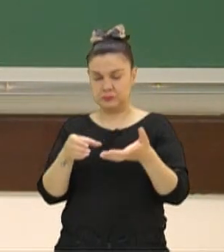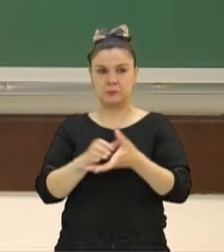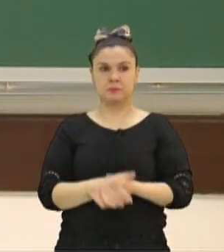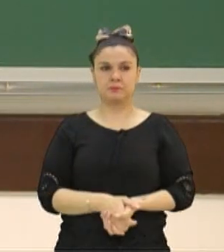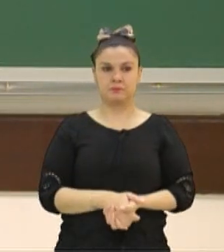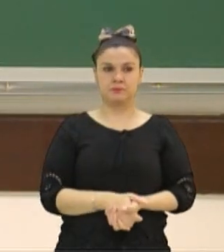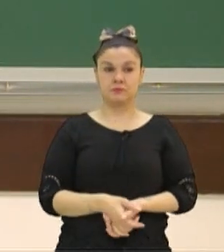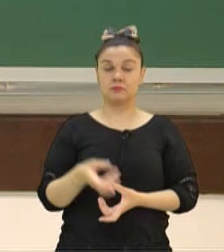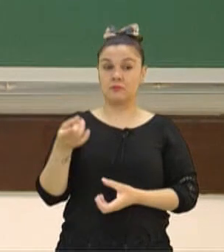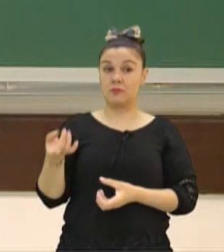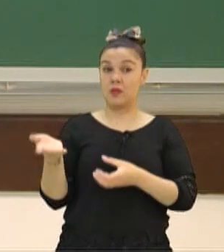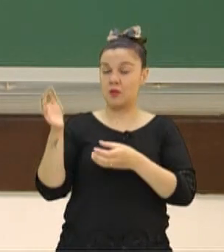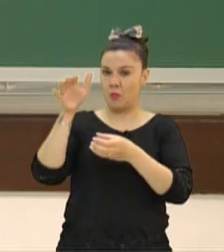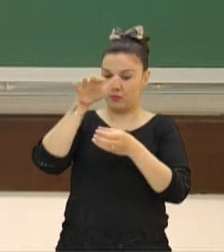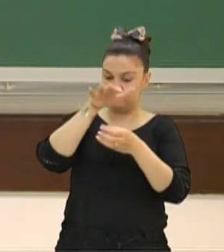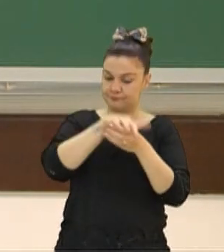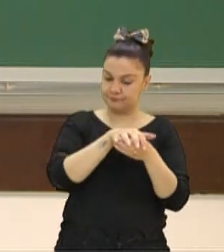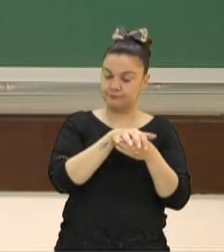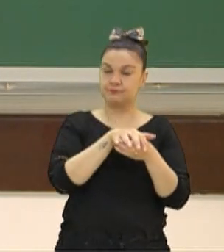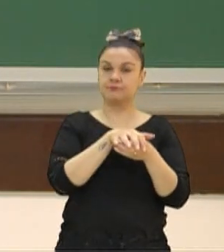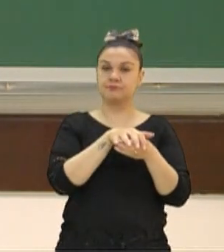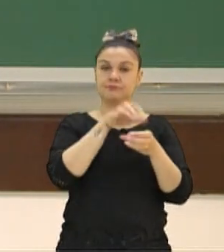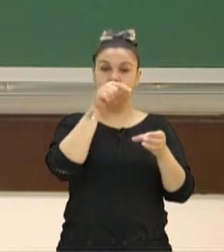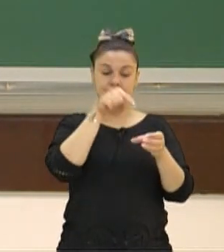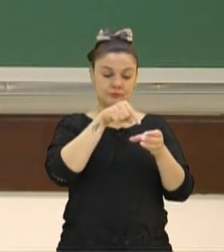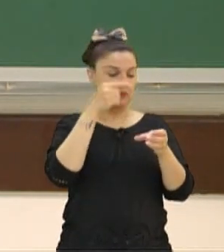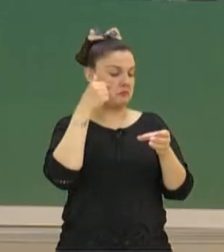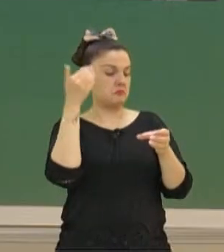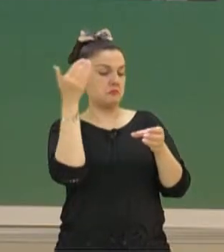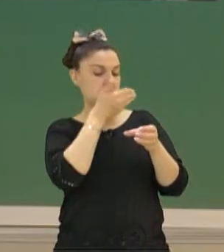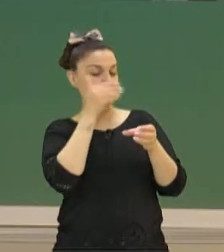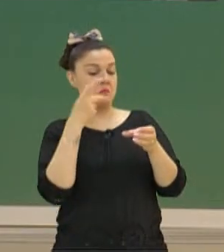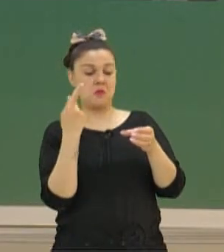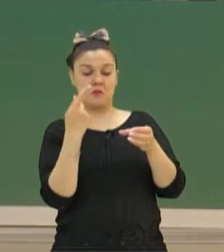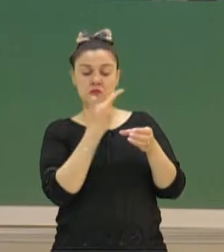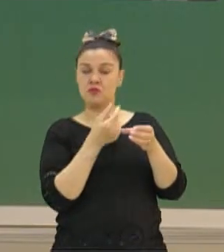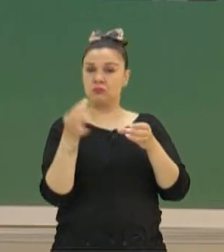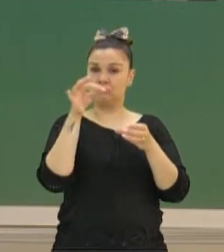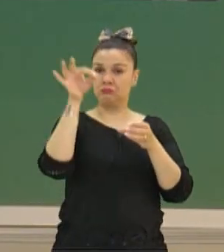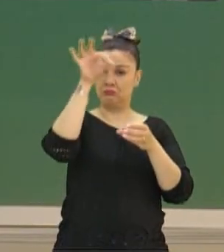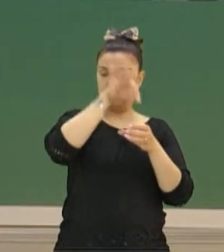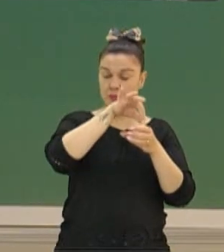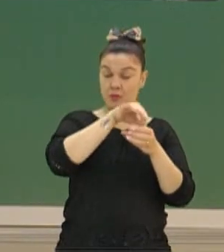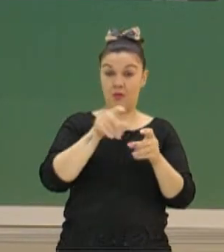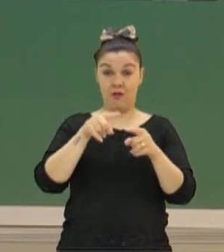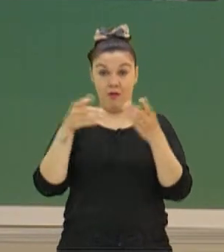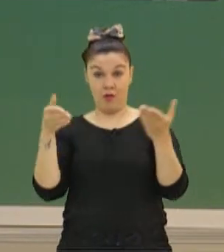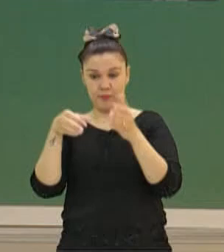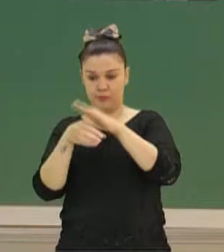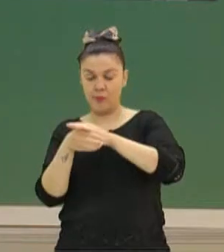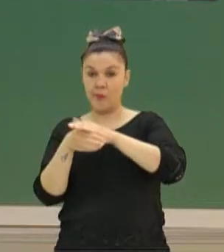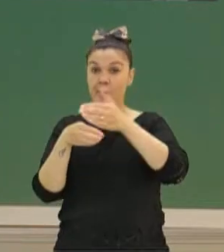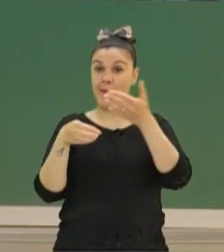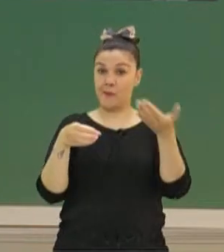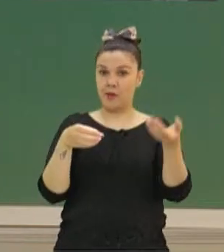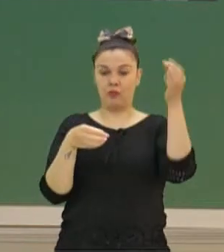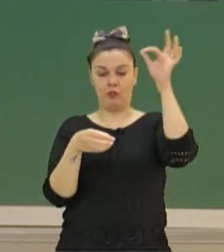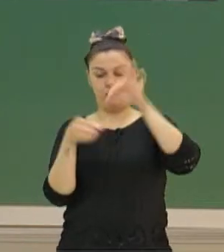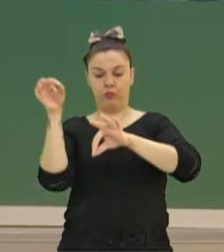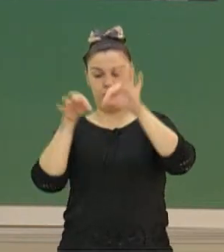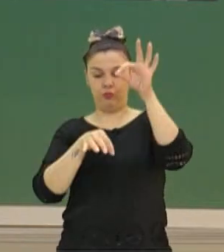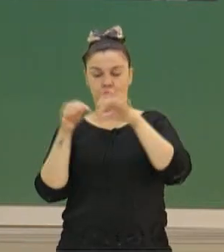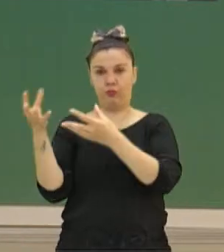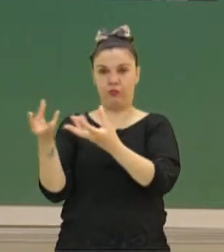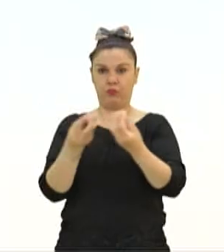No pote que estava fechado, a gente não observou nenhum tipo de mosca. Já o pote que estava aberto, a gente